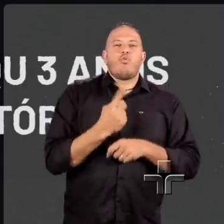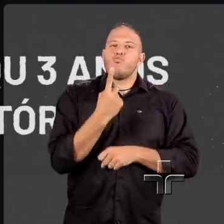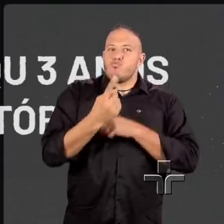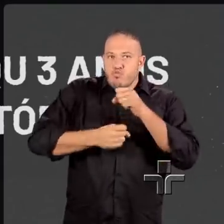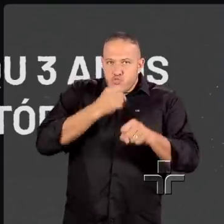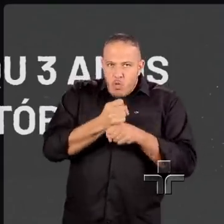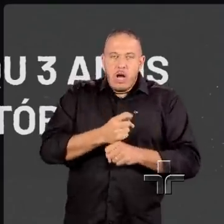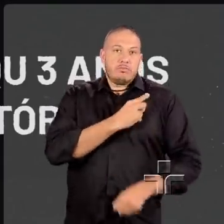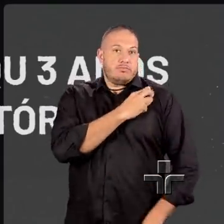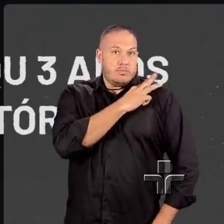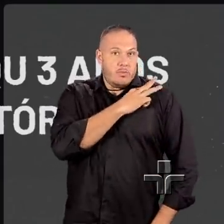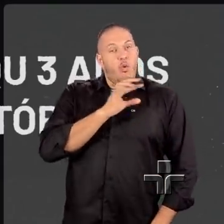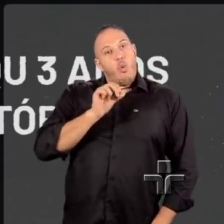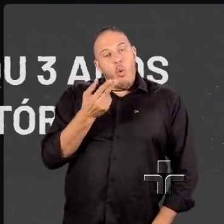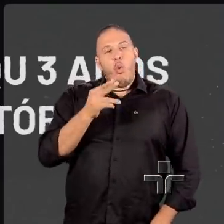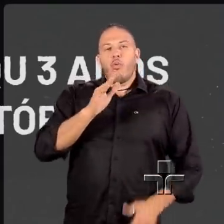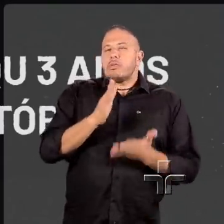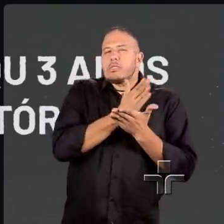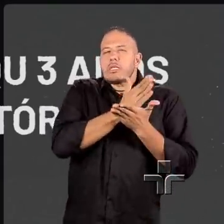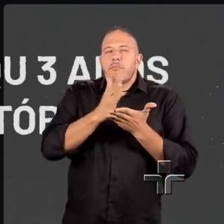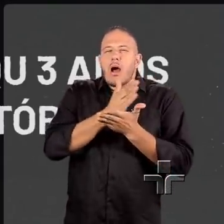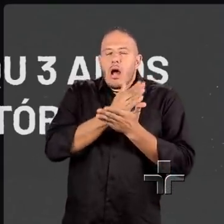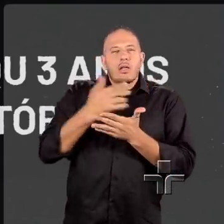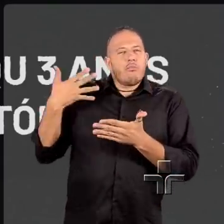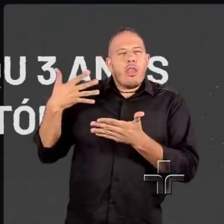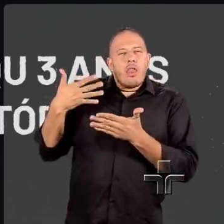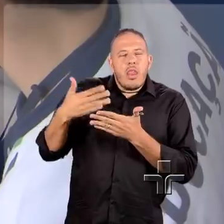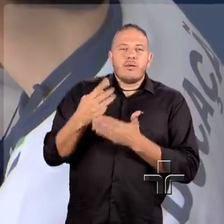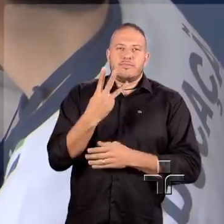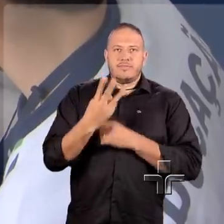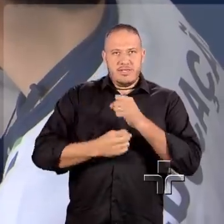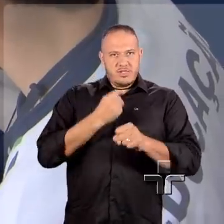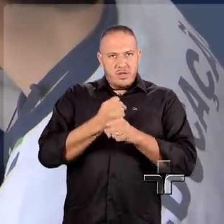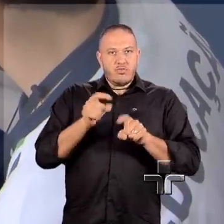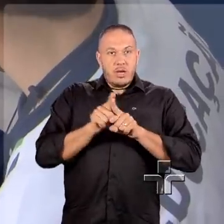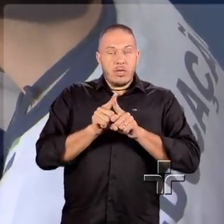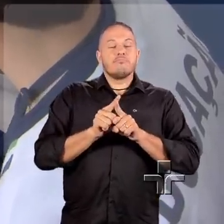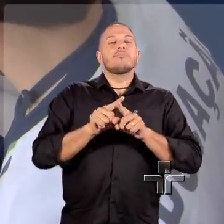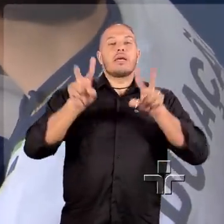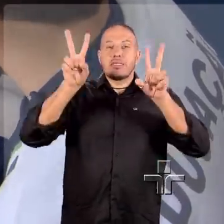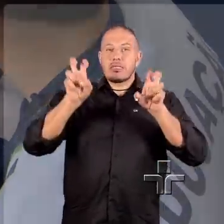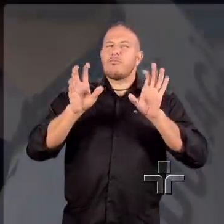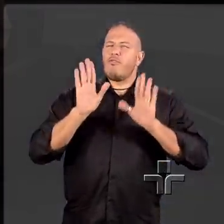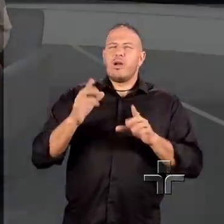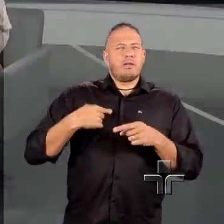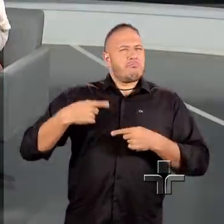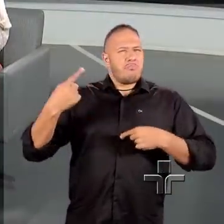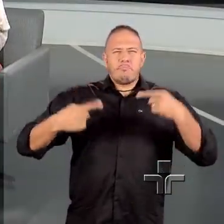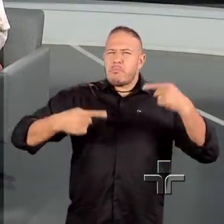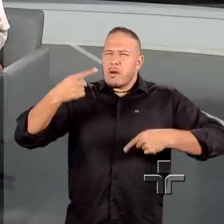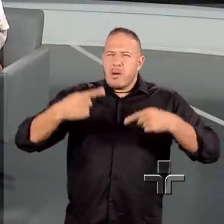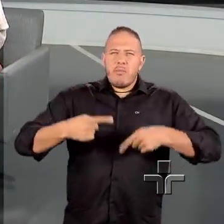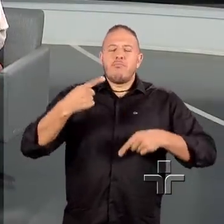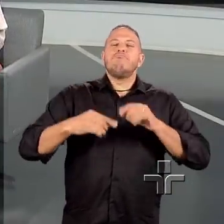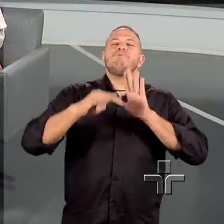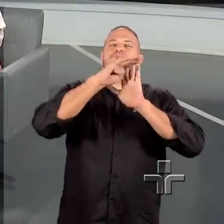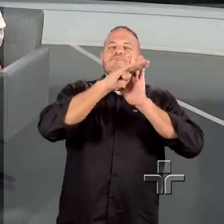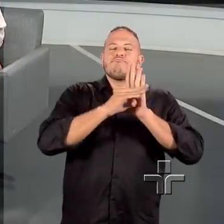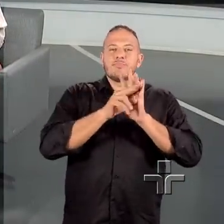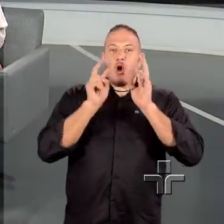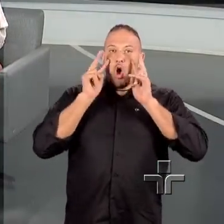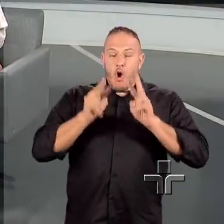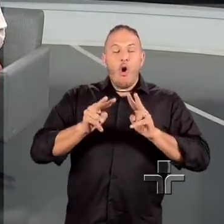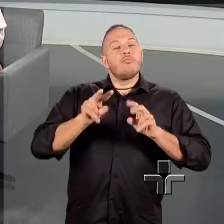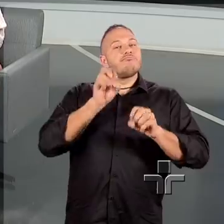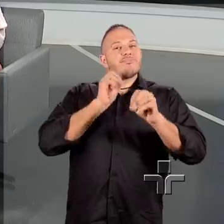ensino médio ou distribuídas ao longo dos 3 anos. Esse tema foi amplamente debatido no programa De Olho na